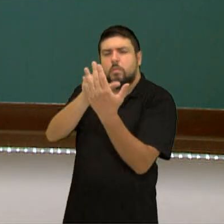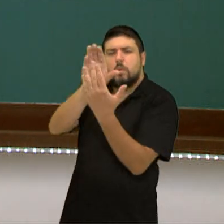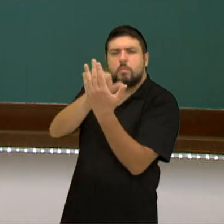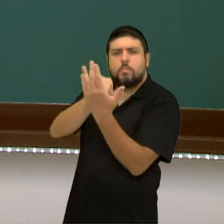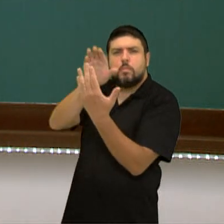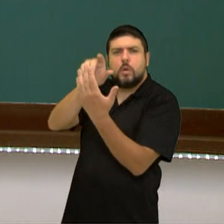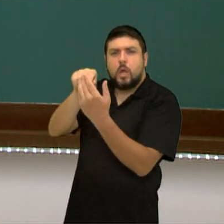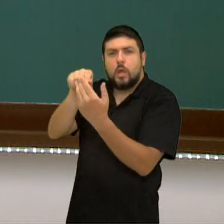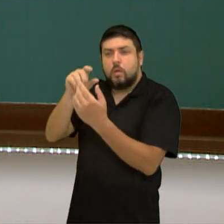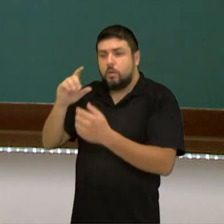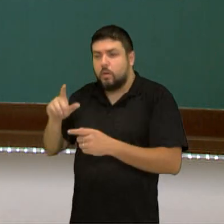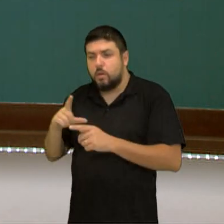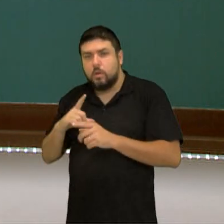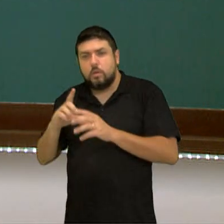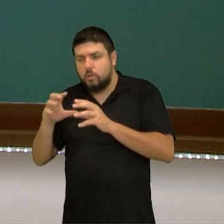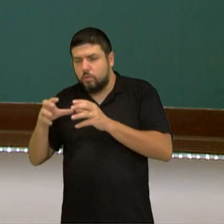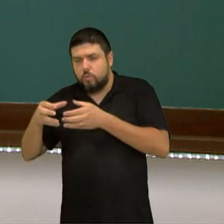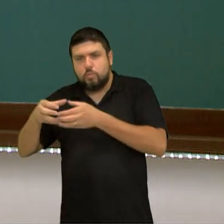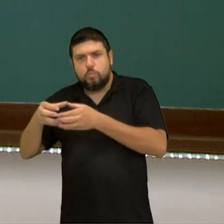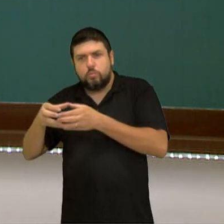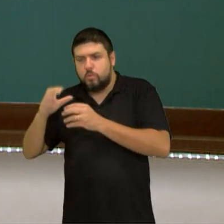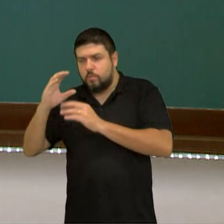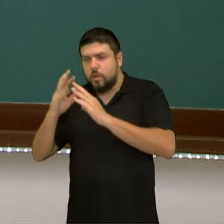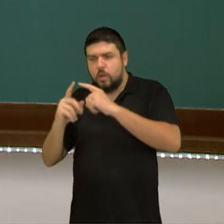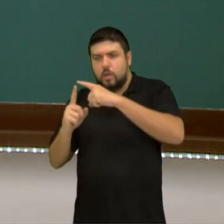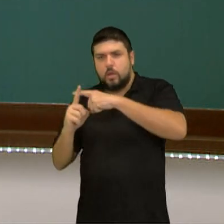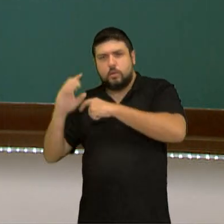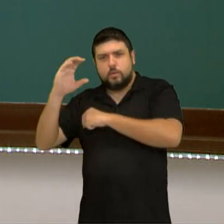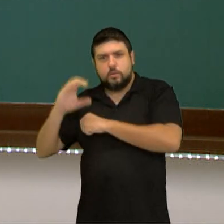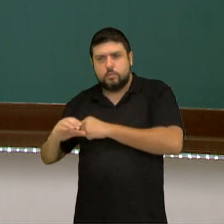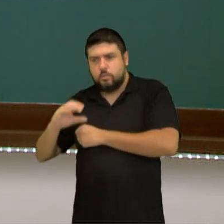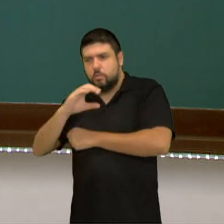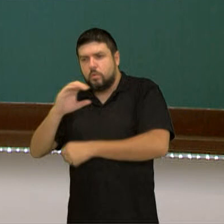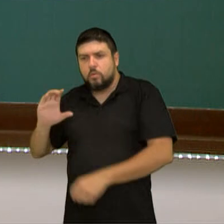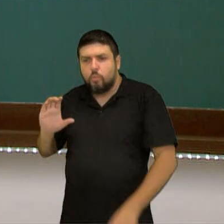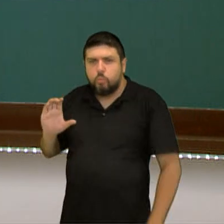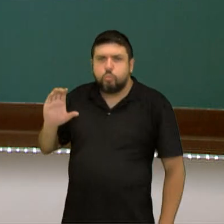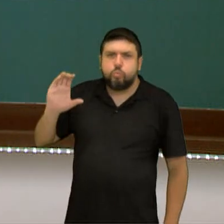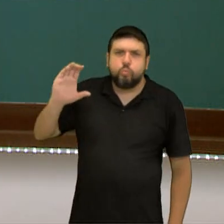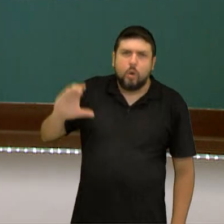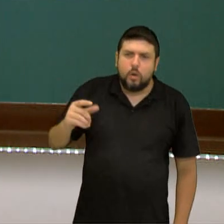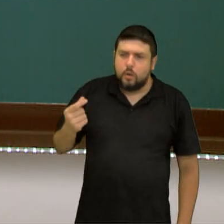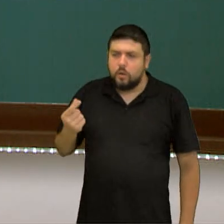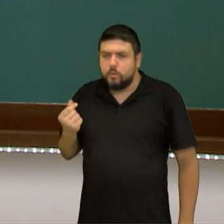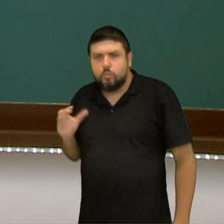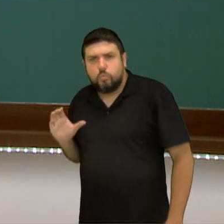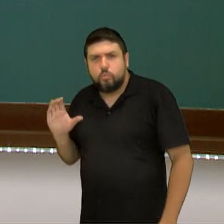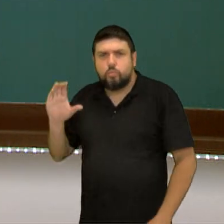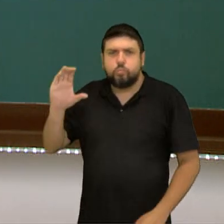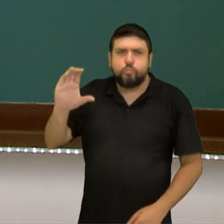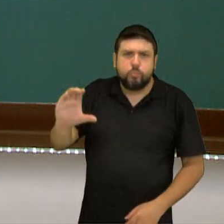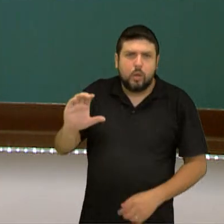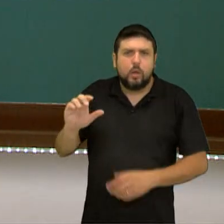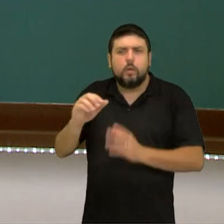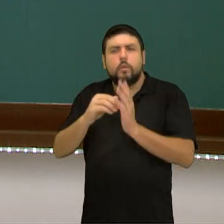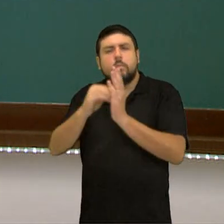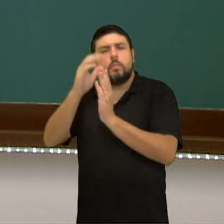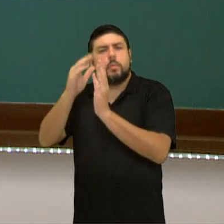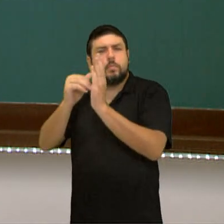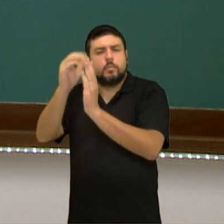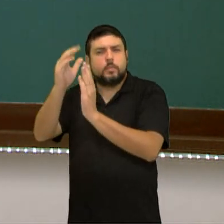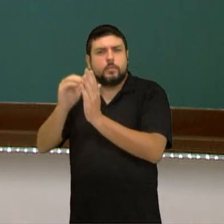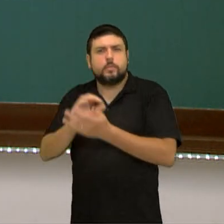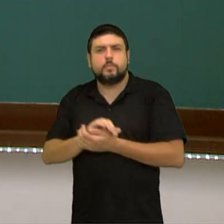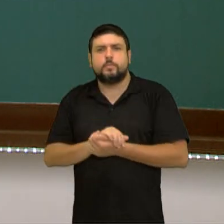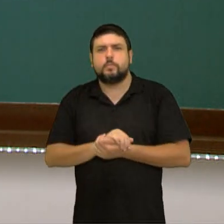ainda bancado muito pelas concepções da igreja, principalmente no período Caravaggio, de destabilização da igreja, tá? Então a gente tem